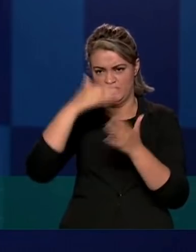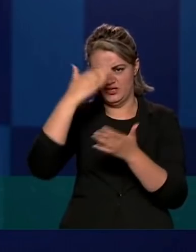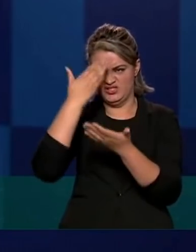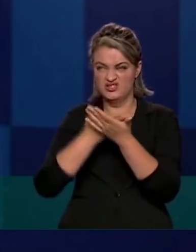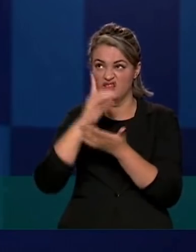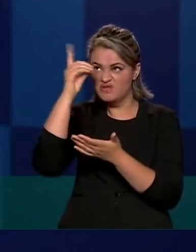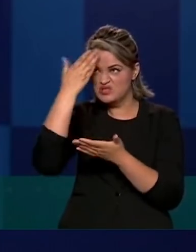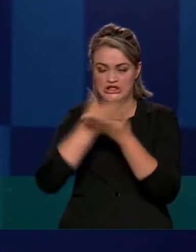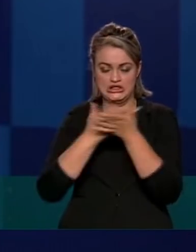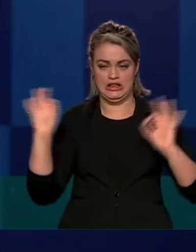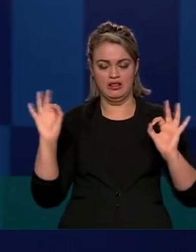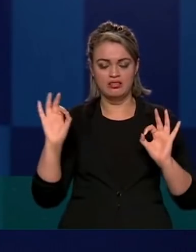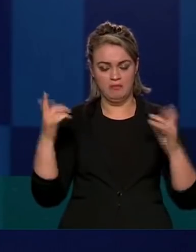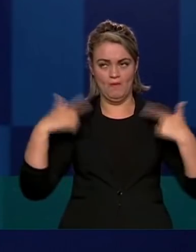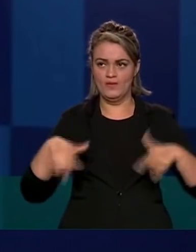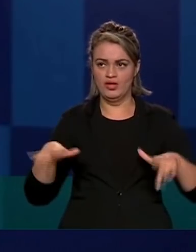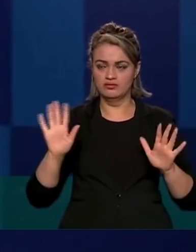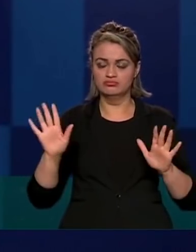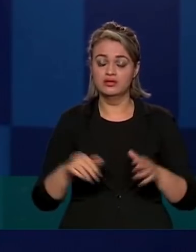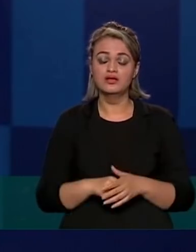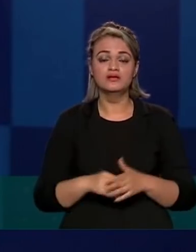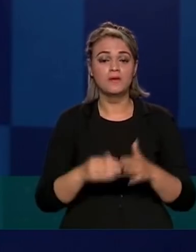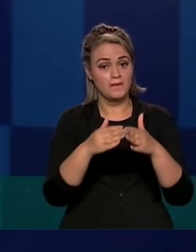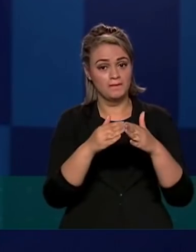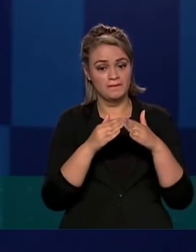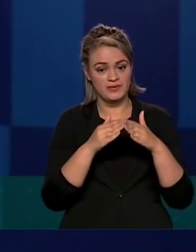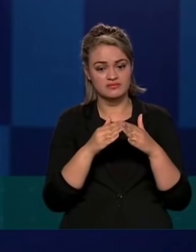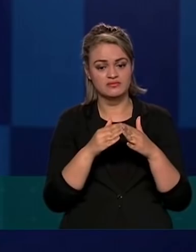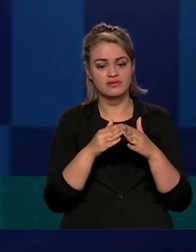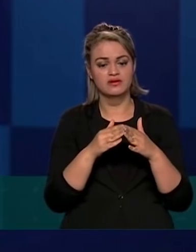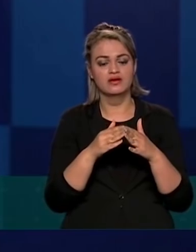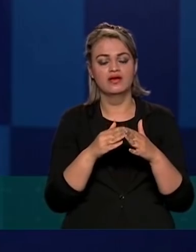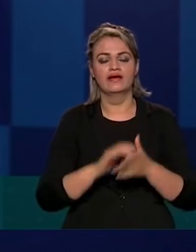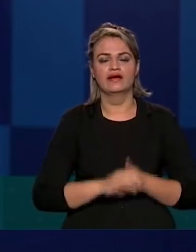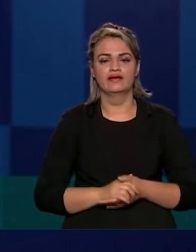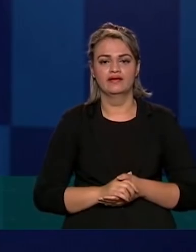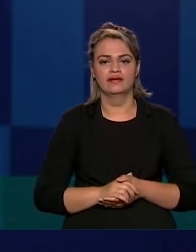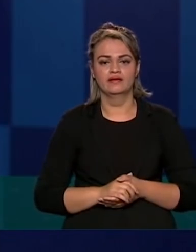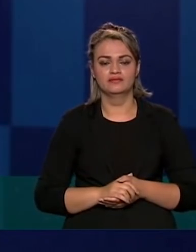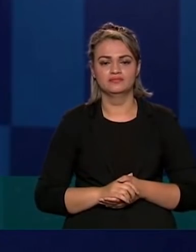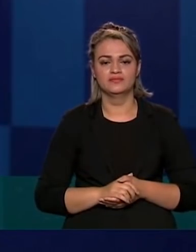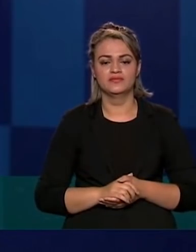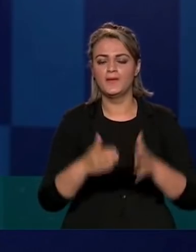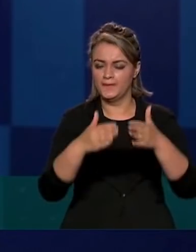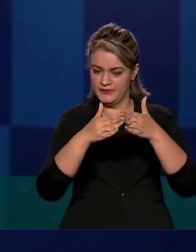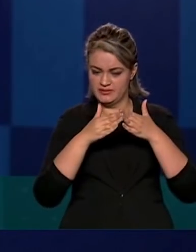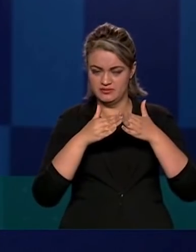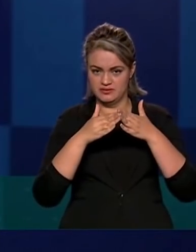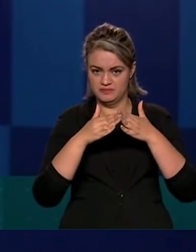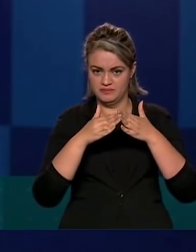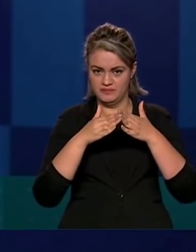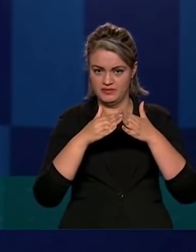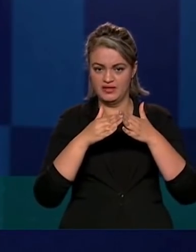E eu gostaria de pedir licença, e aí isso eu faço. Vou pedir licença e